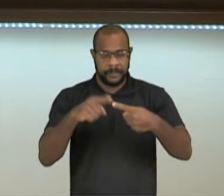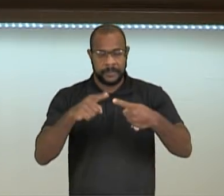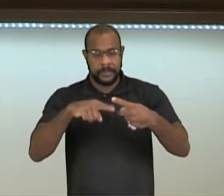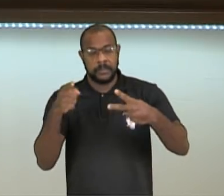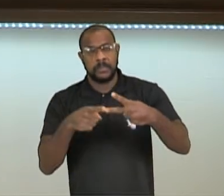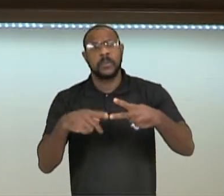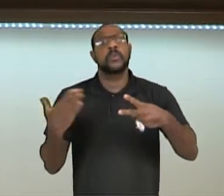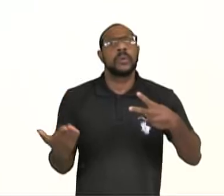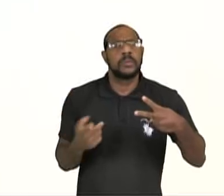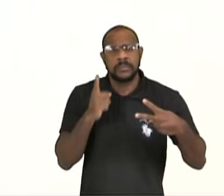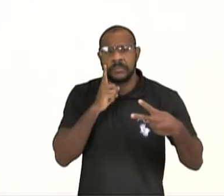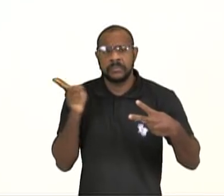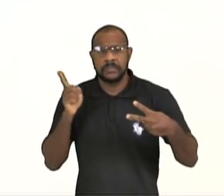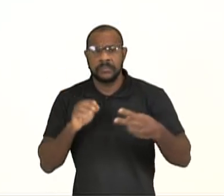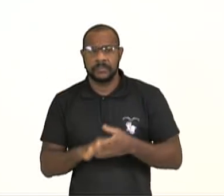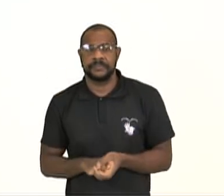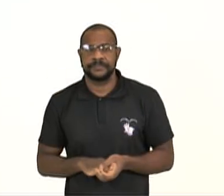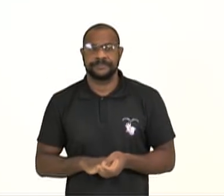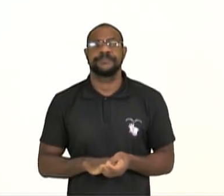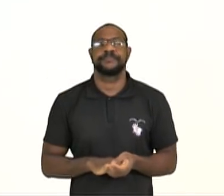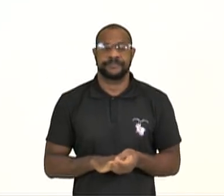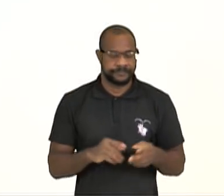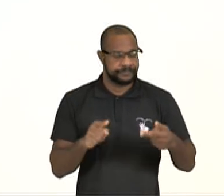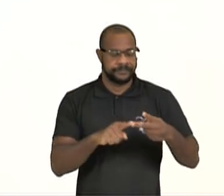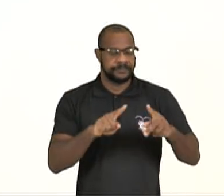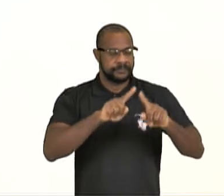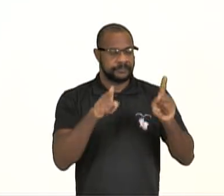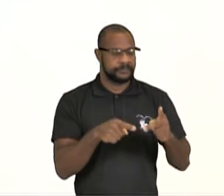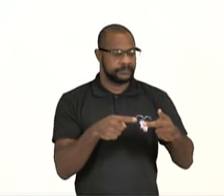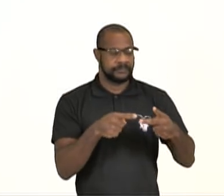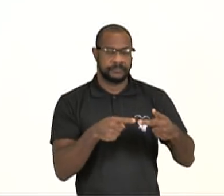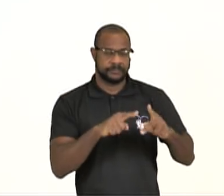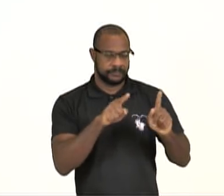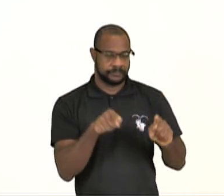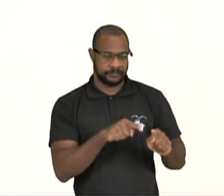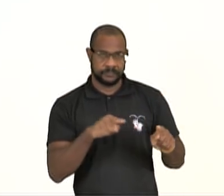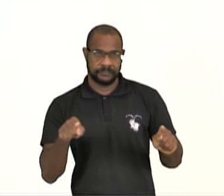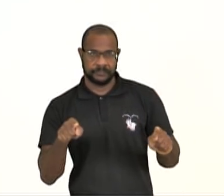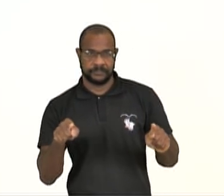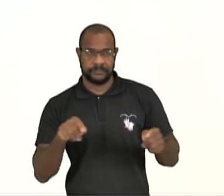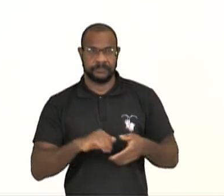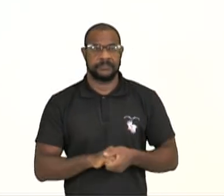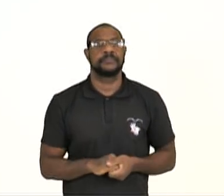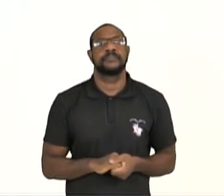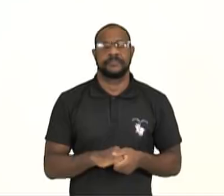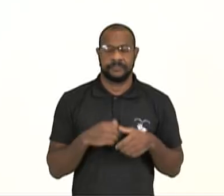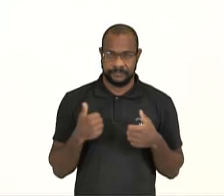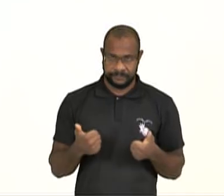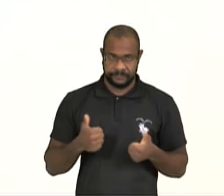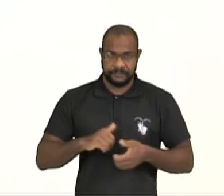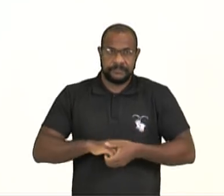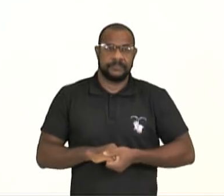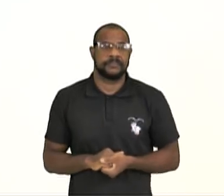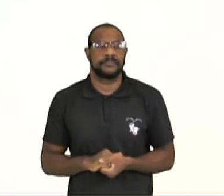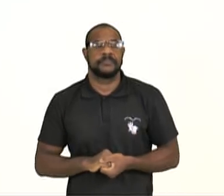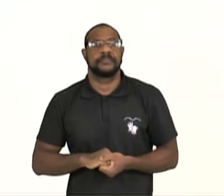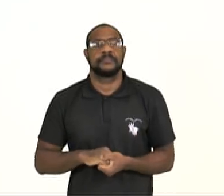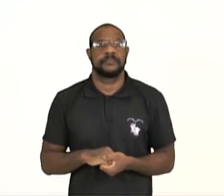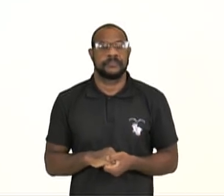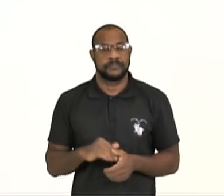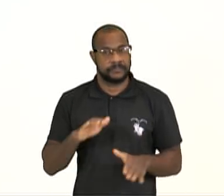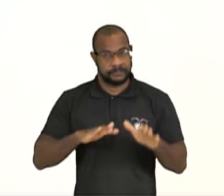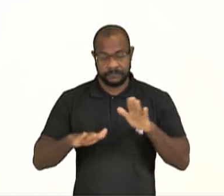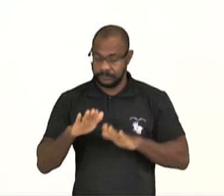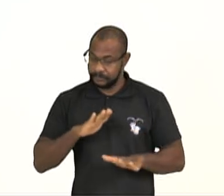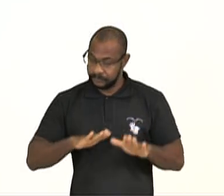Vamos conferir? A segunda, né? Porque na primeira eu tenho lá, ó, o Mother, né? Então, não é dia da semana. Cuidado